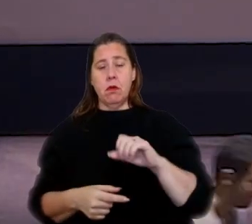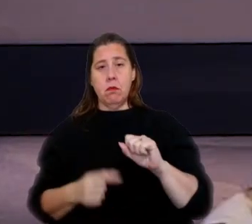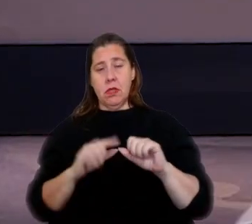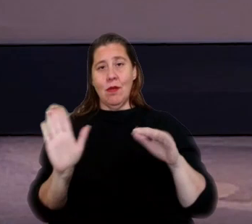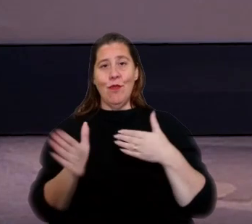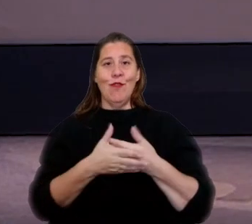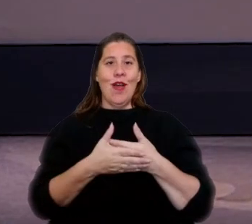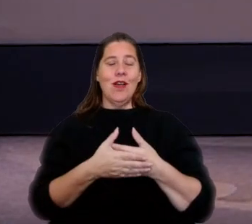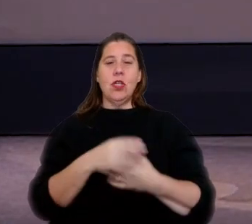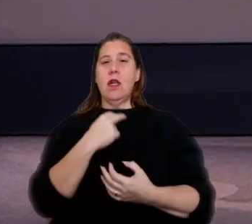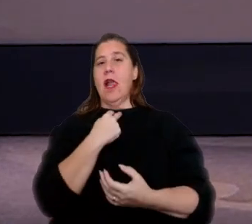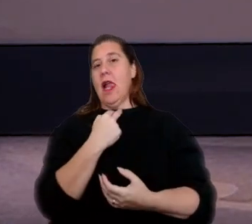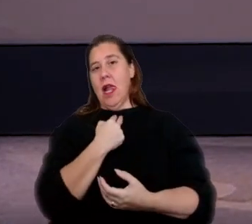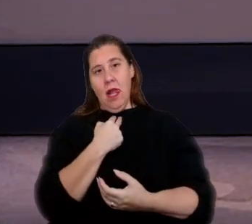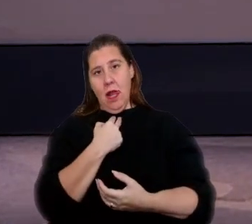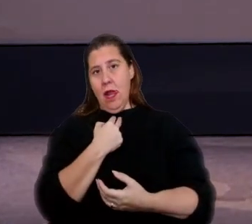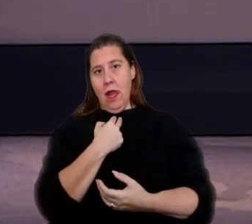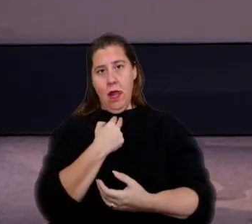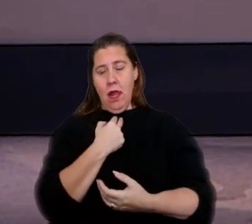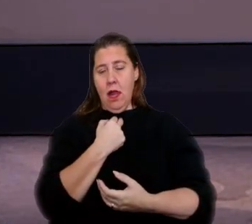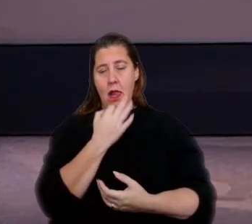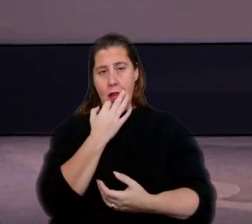Miss fecha. A gente não pode